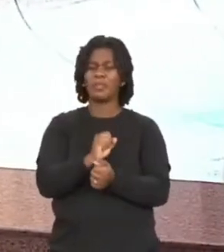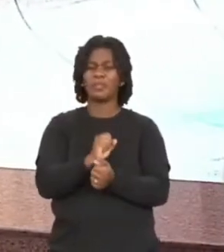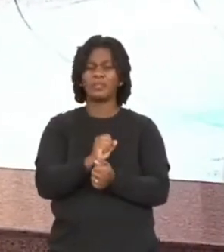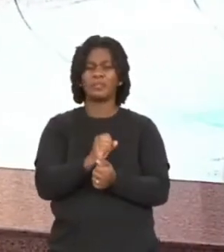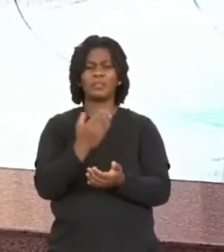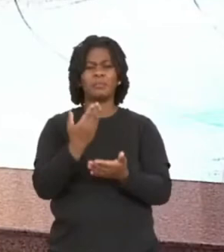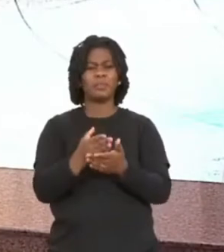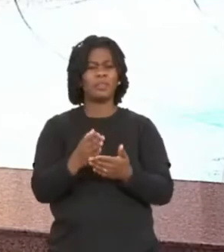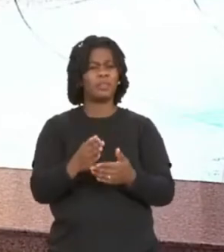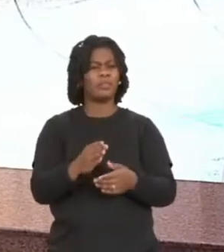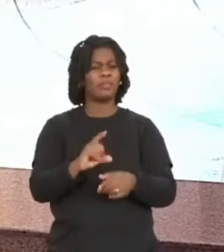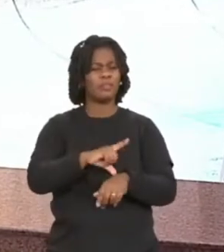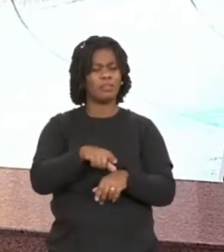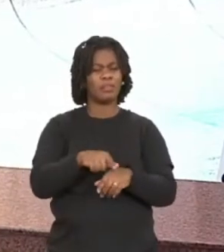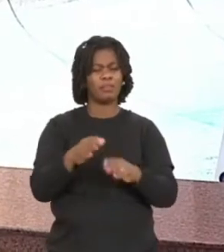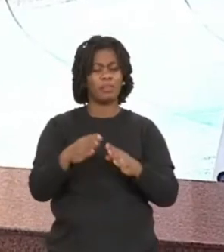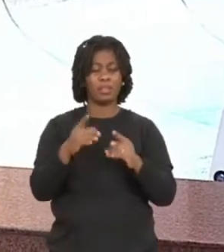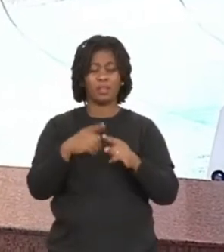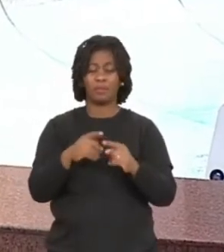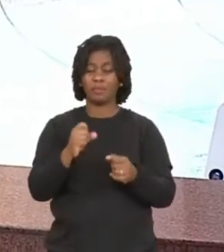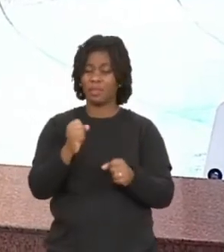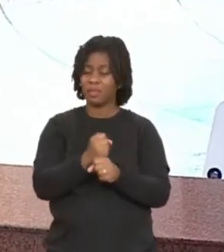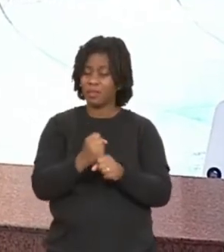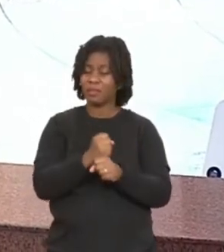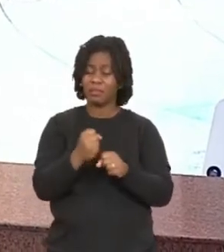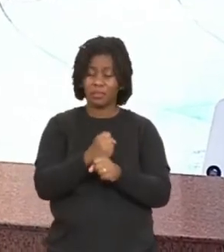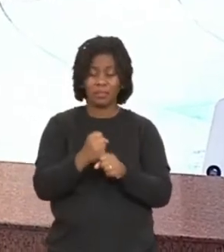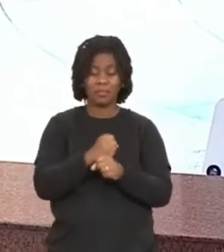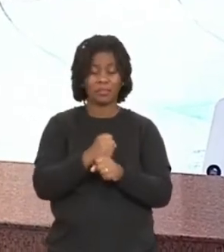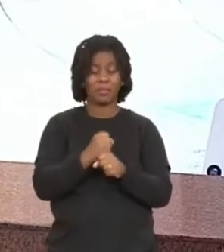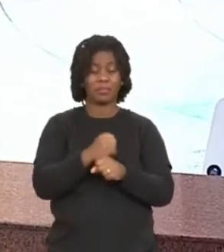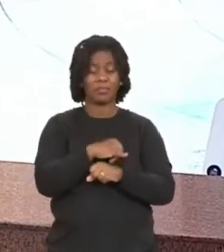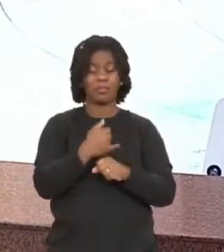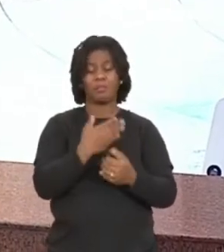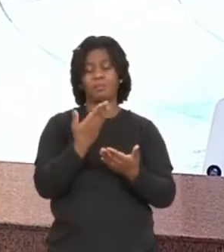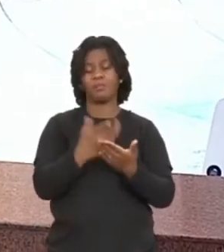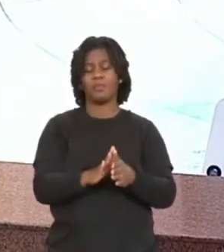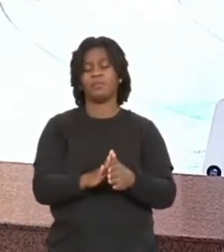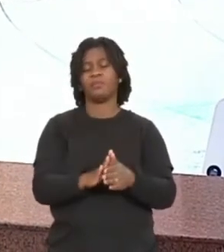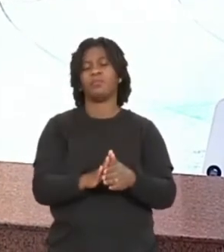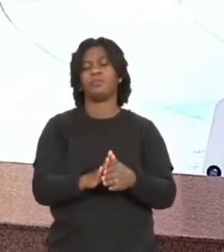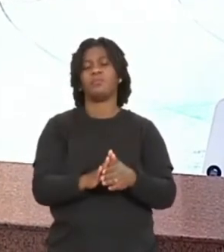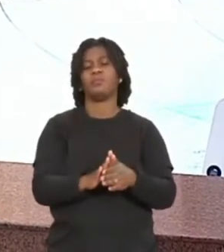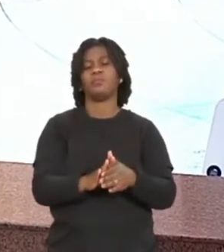Foram anos e mais anos e mais anos que Jacó perdeu.